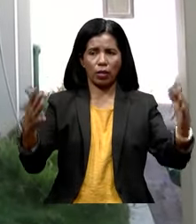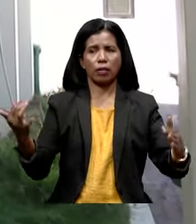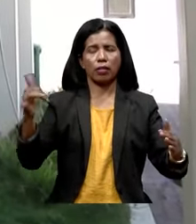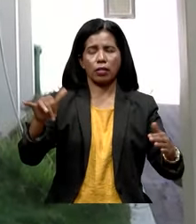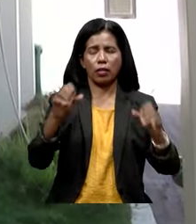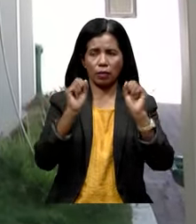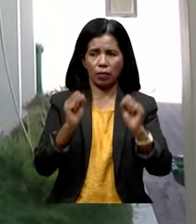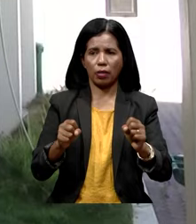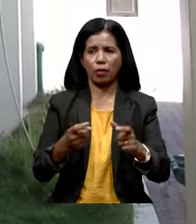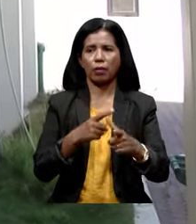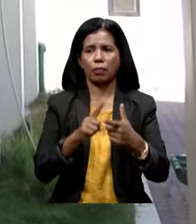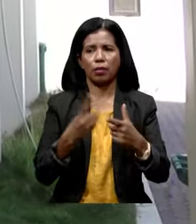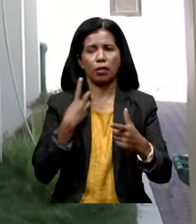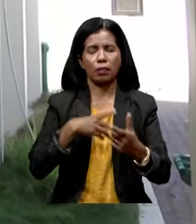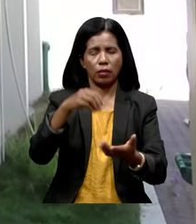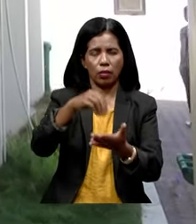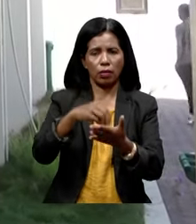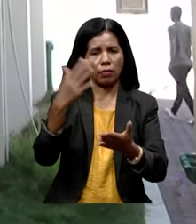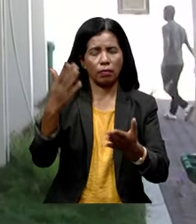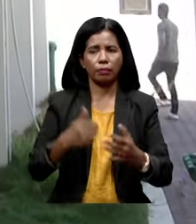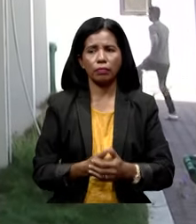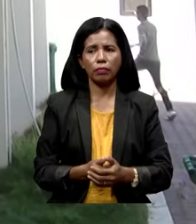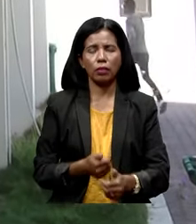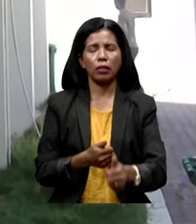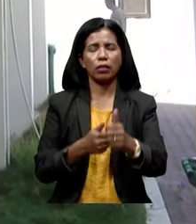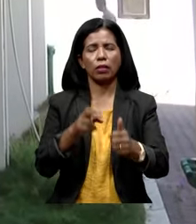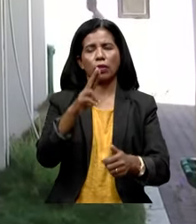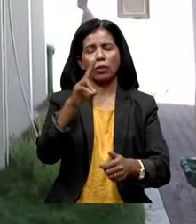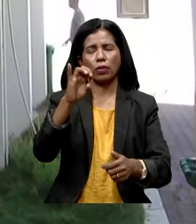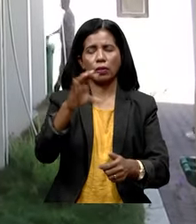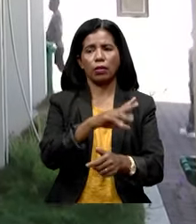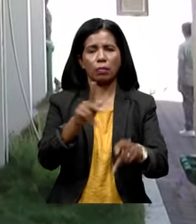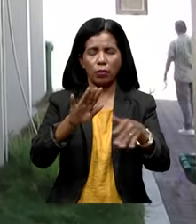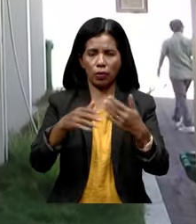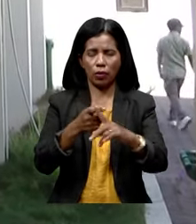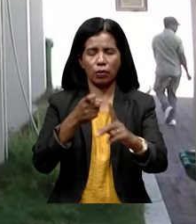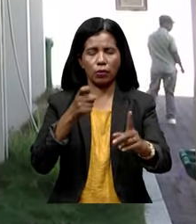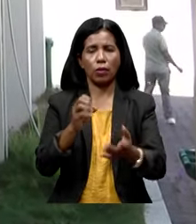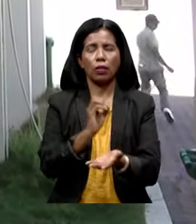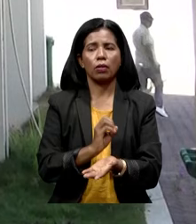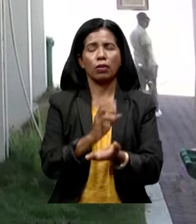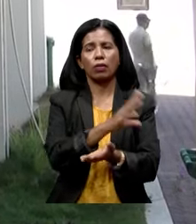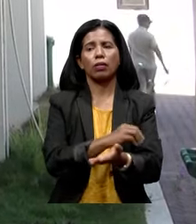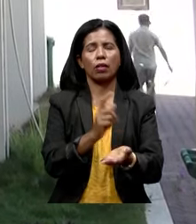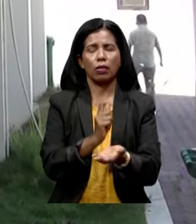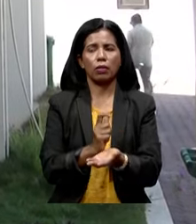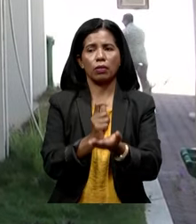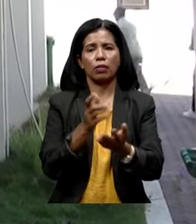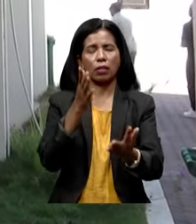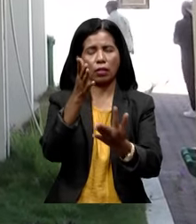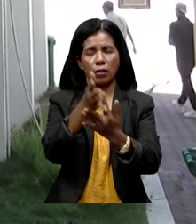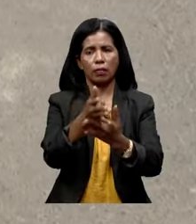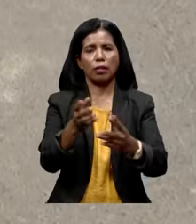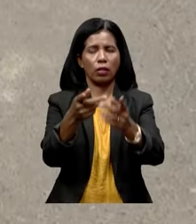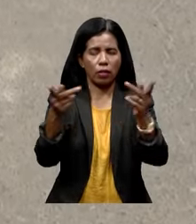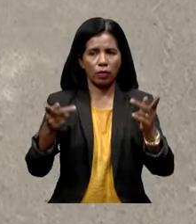para depois de tabela coloca ela Tuir Rui Lourenço, peregrino Sira Husi Raioa, no Ataoro Maksai Tama Uluk ia